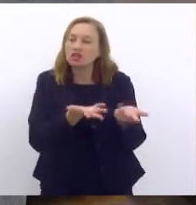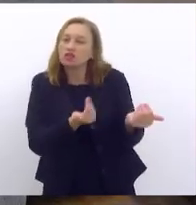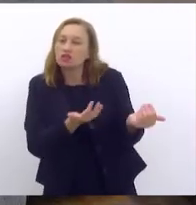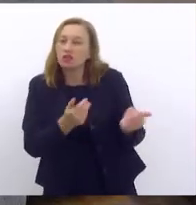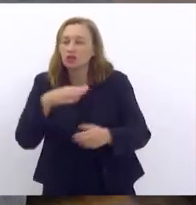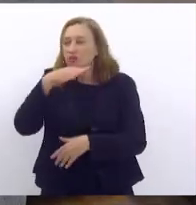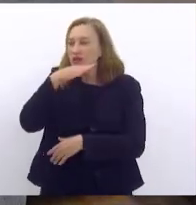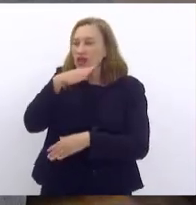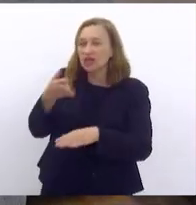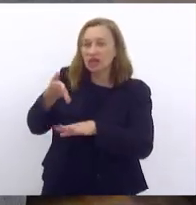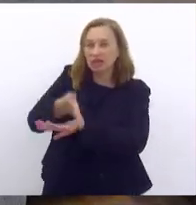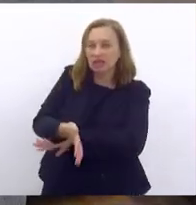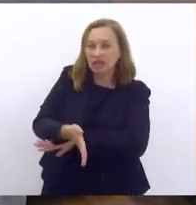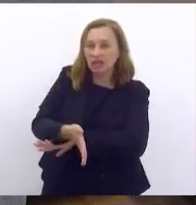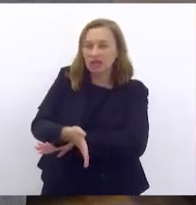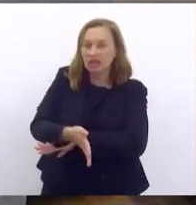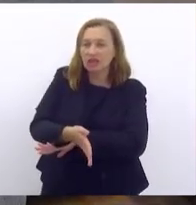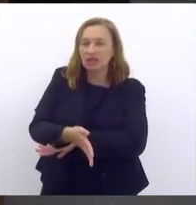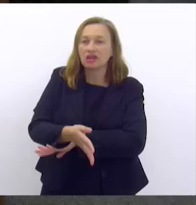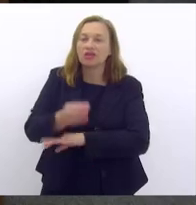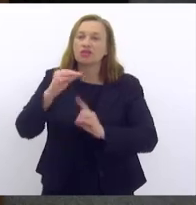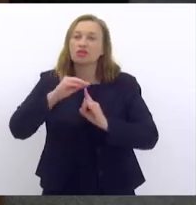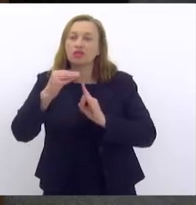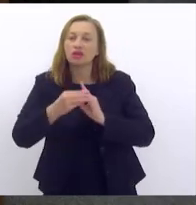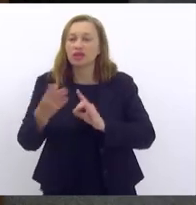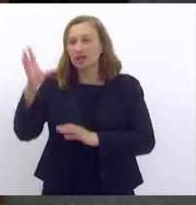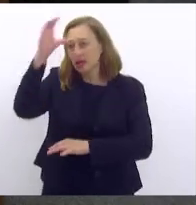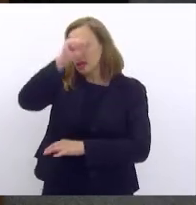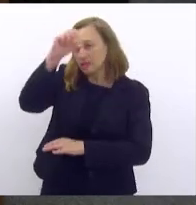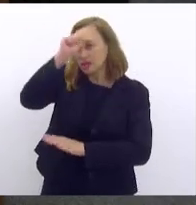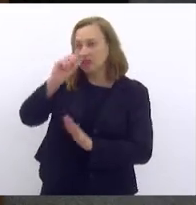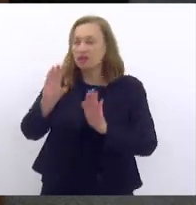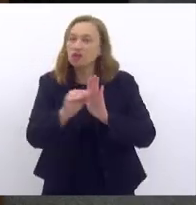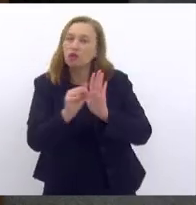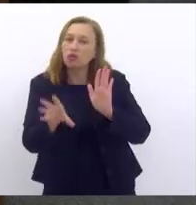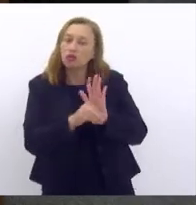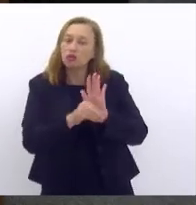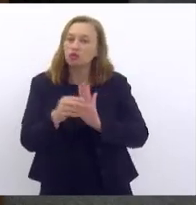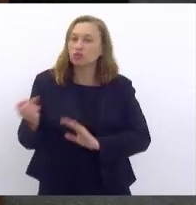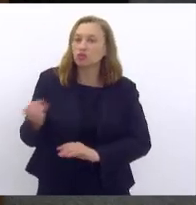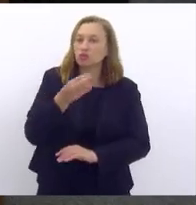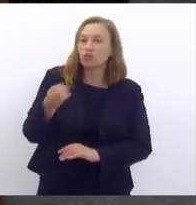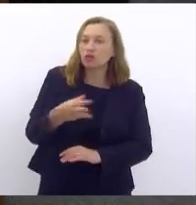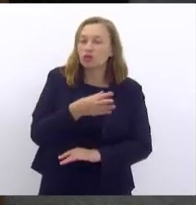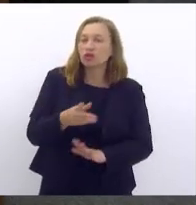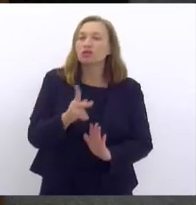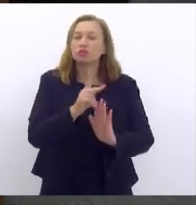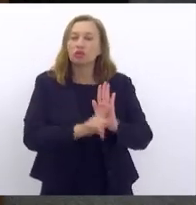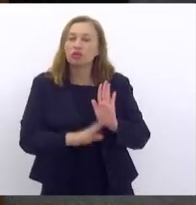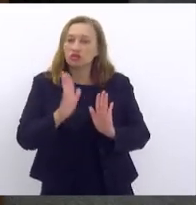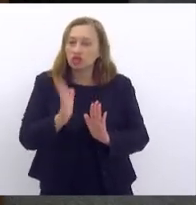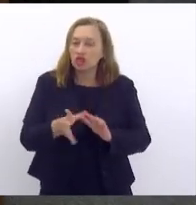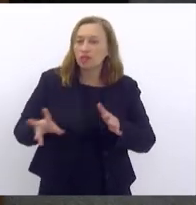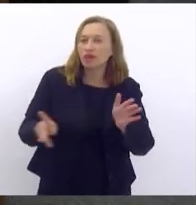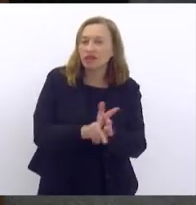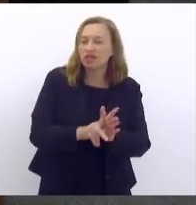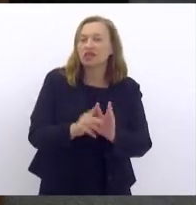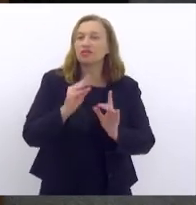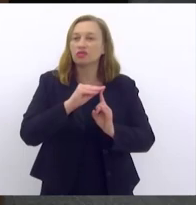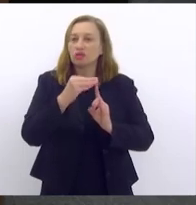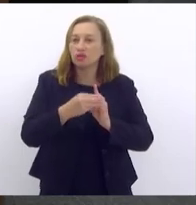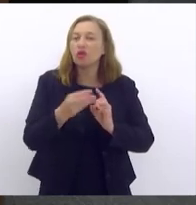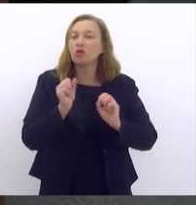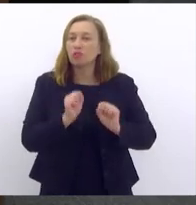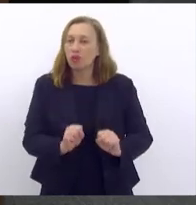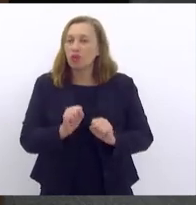Manguinhos entrar na Fiocruz e ainda aprender novos conteúdos. Ou seja, esse projeto que já é da Fiocruz pode